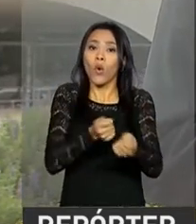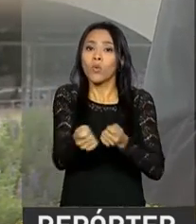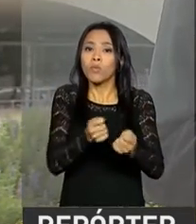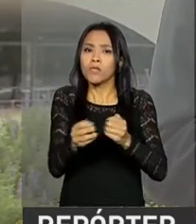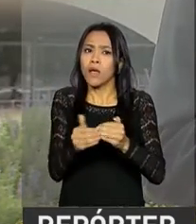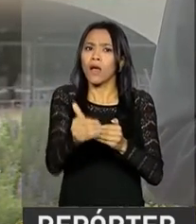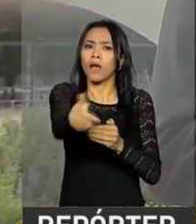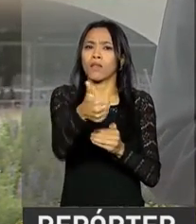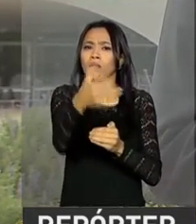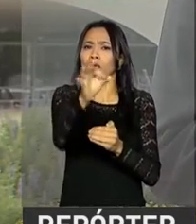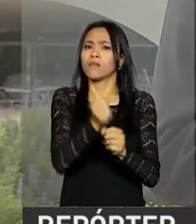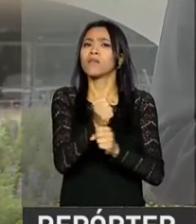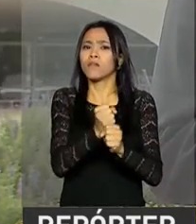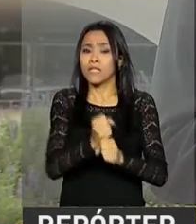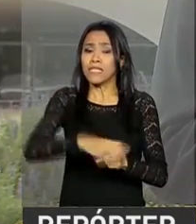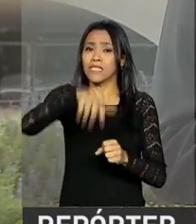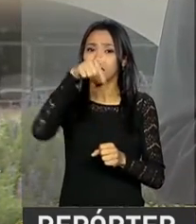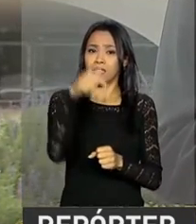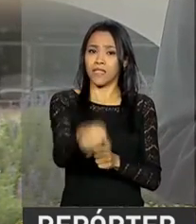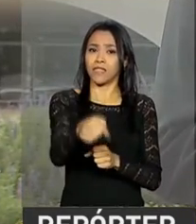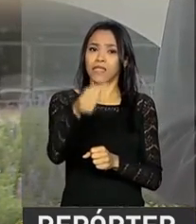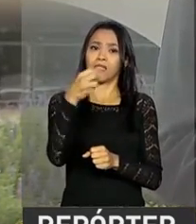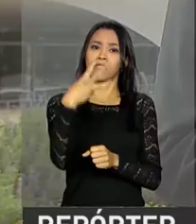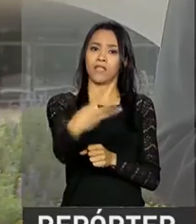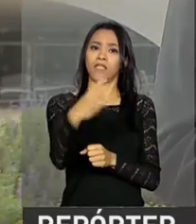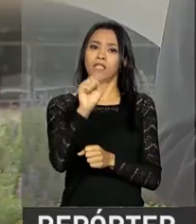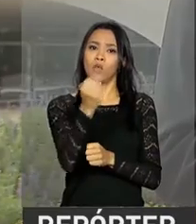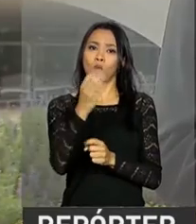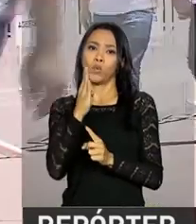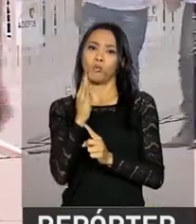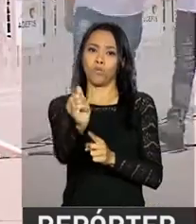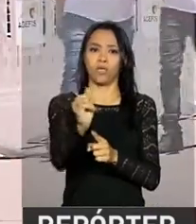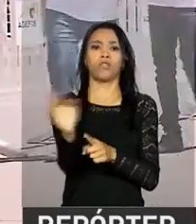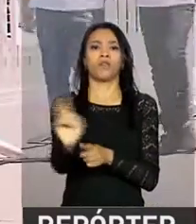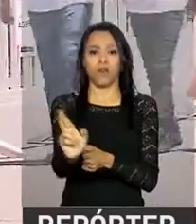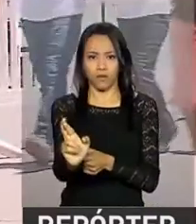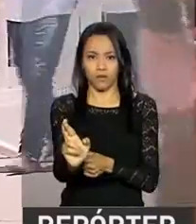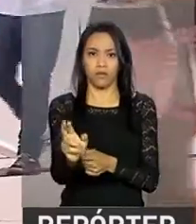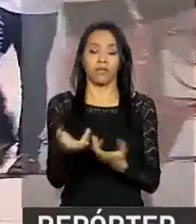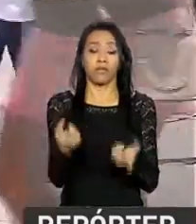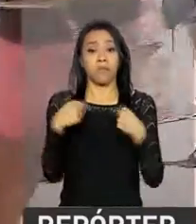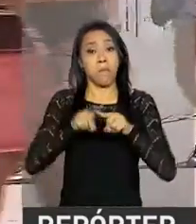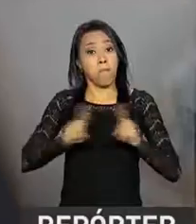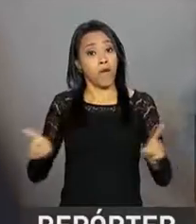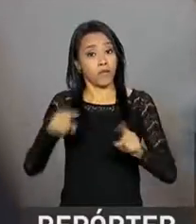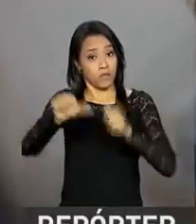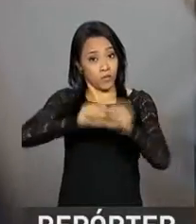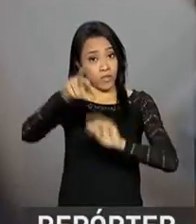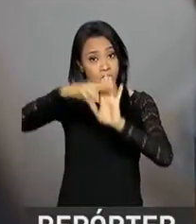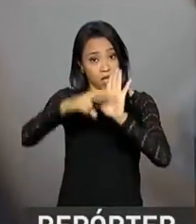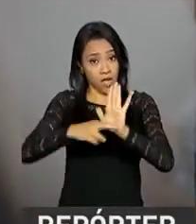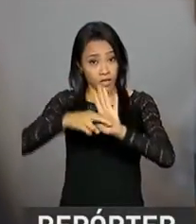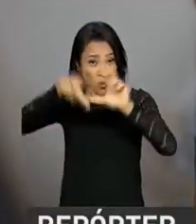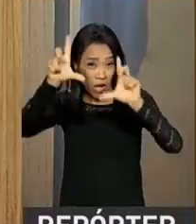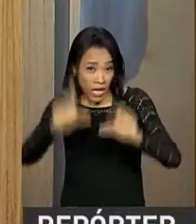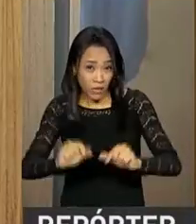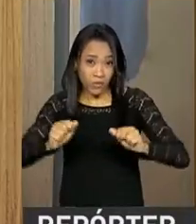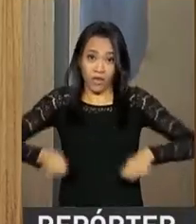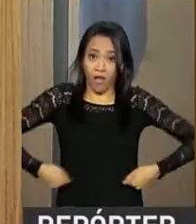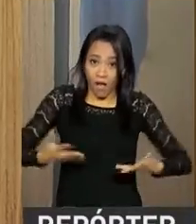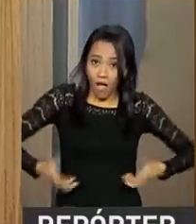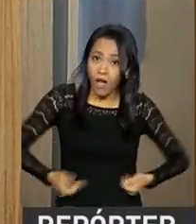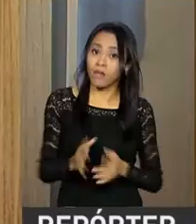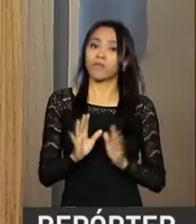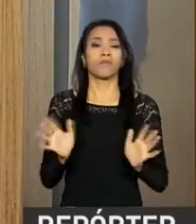anos 738 bilhões de reais mas a reforma não quer apenas reduzir gastos a gente